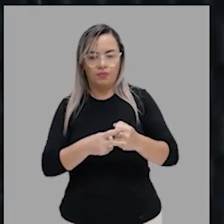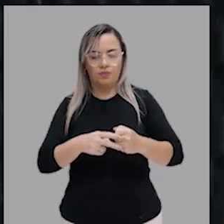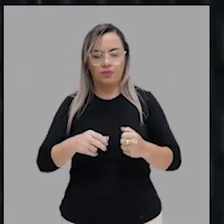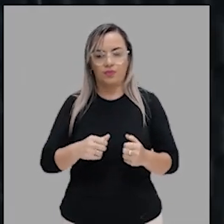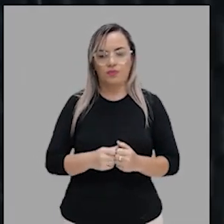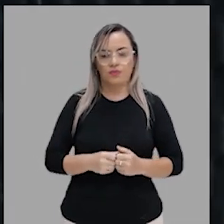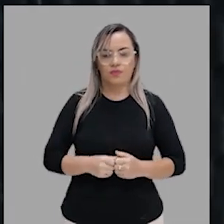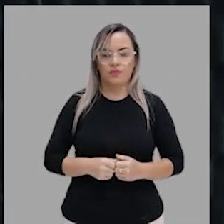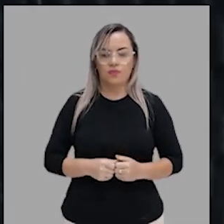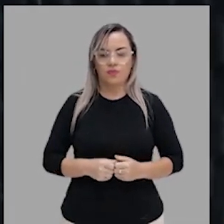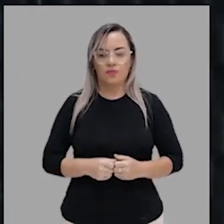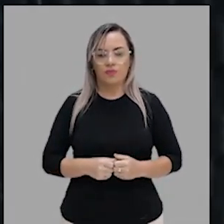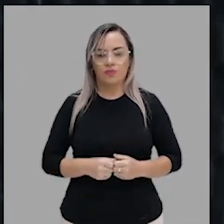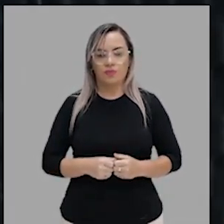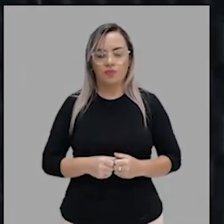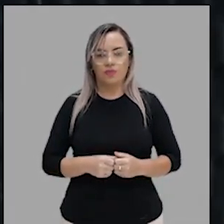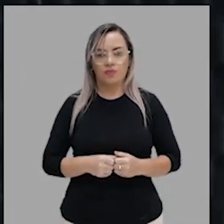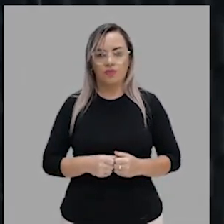de